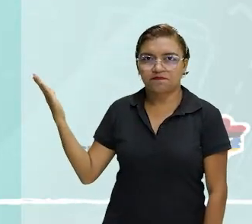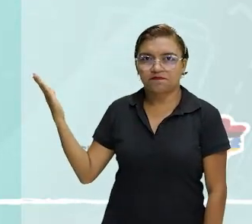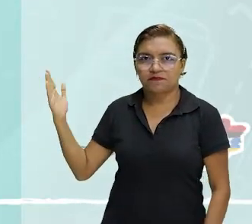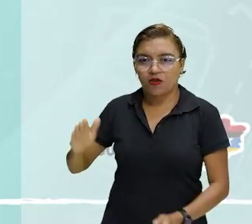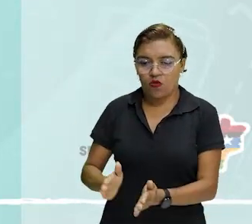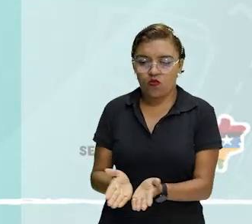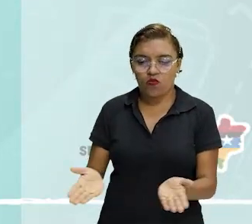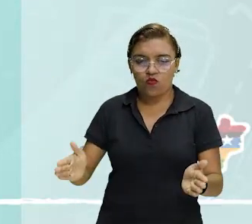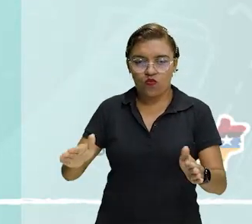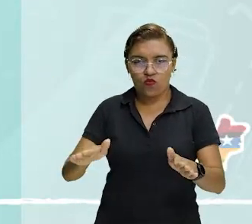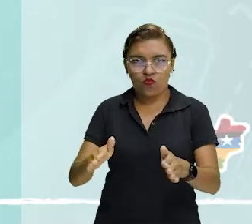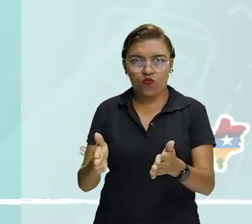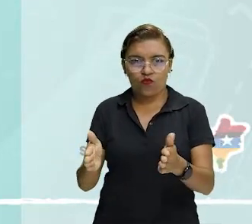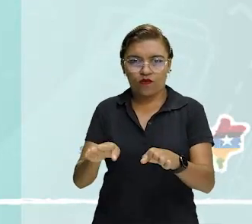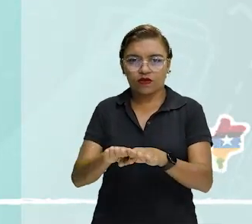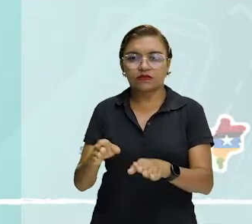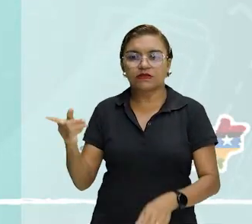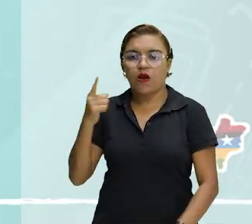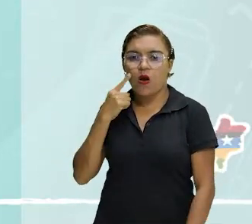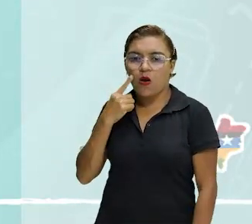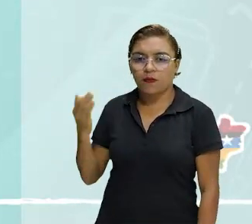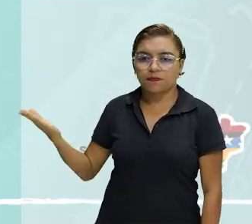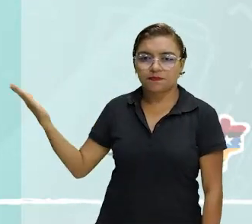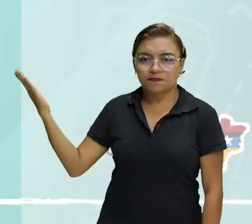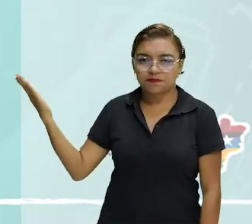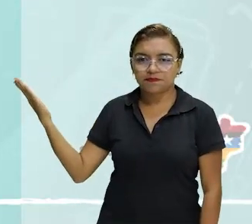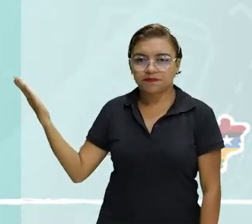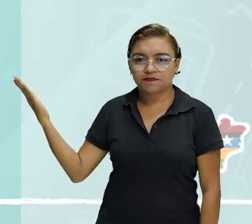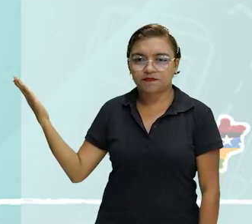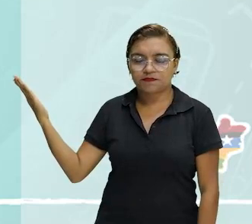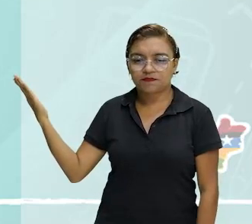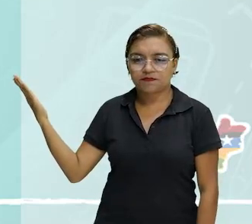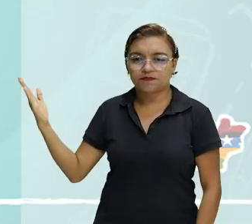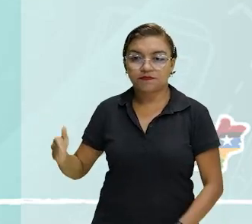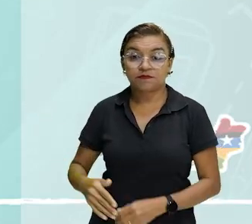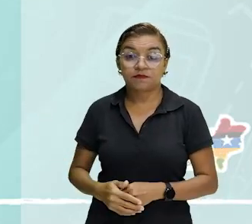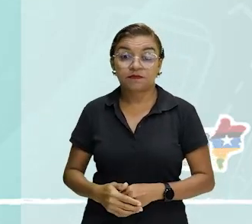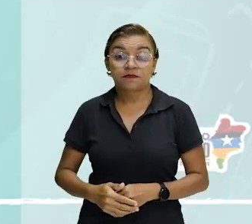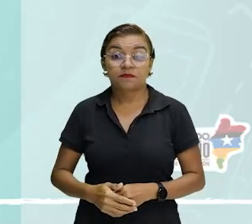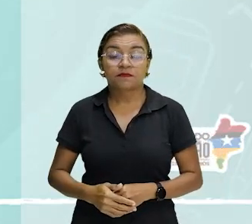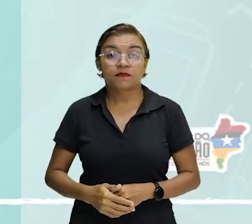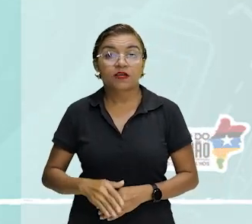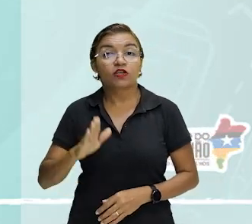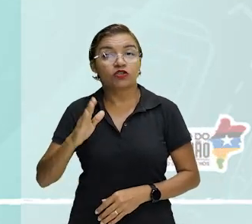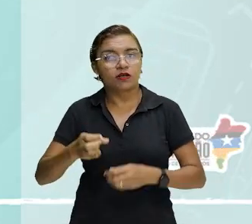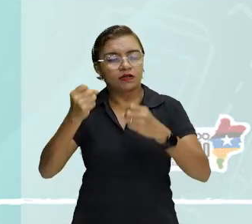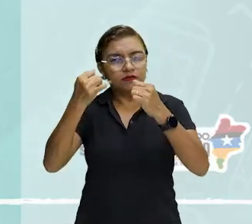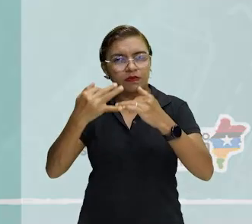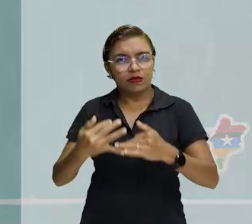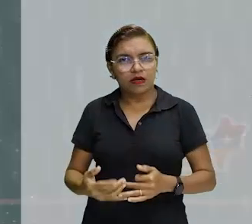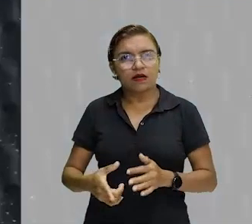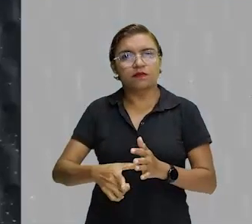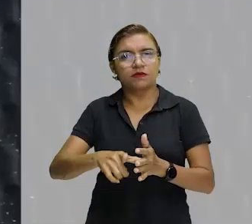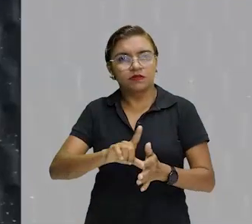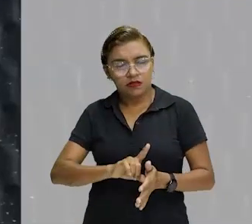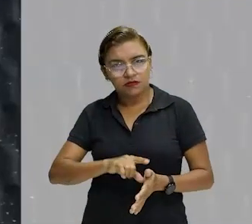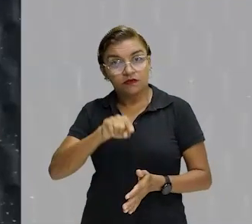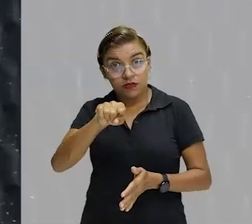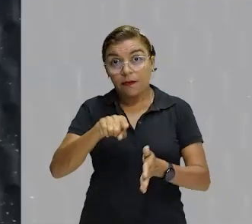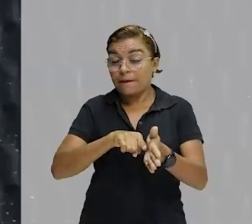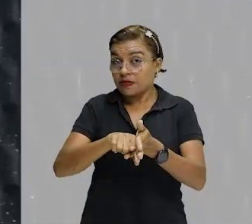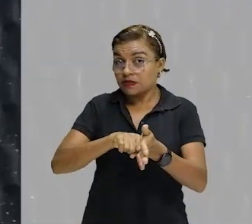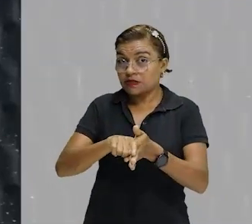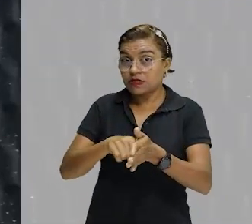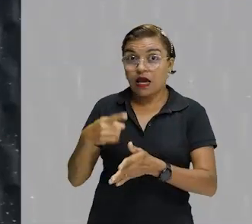estética e etnia marajoara do norte do país. Bom, já falamos disso aqui em outras aulas, pesquisem também. O que